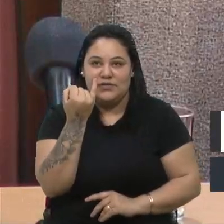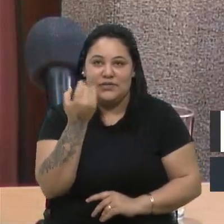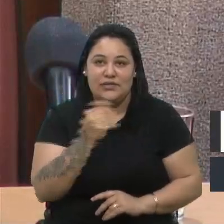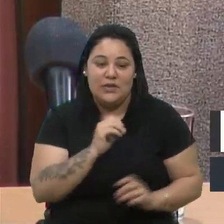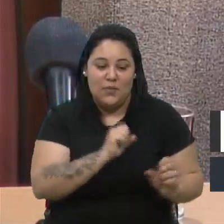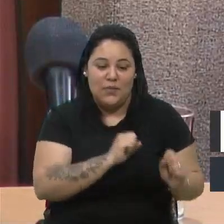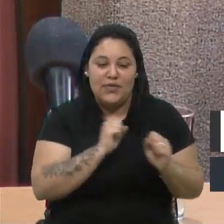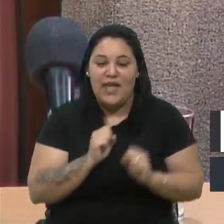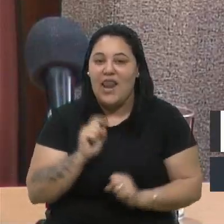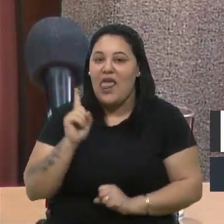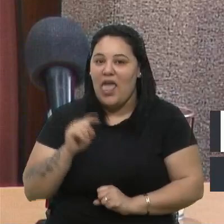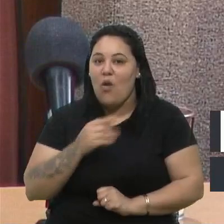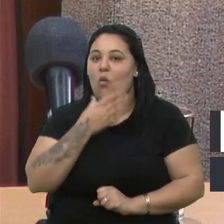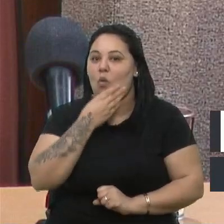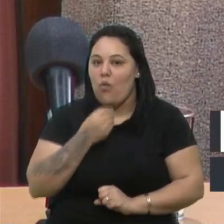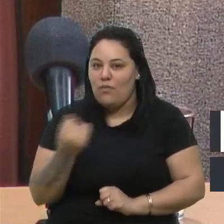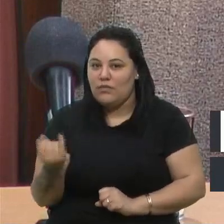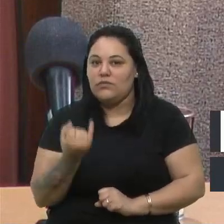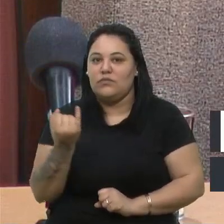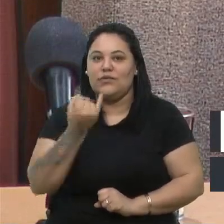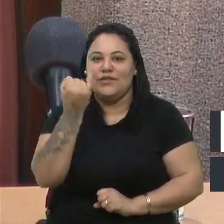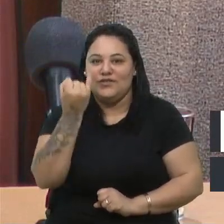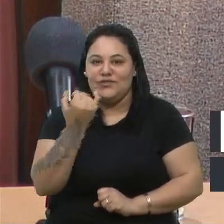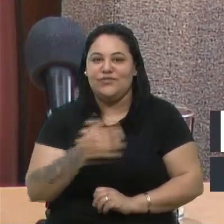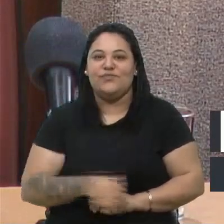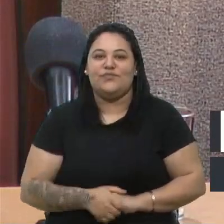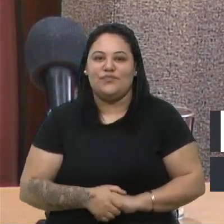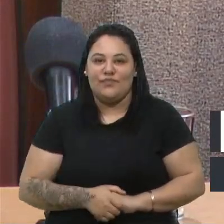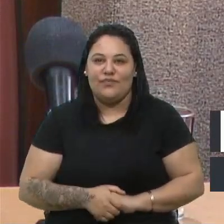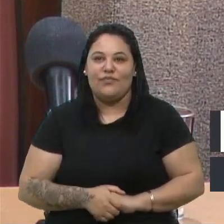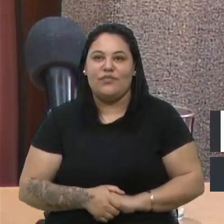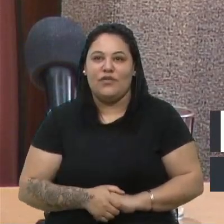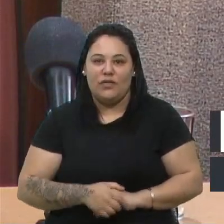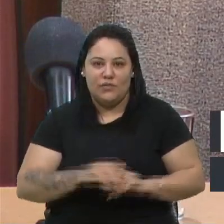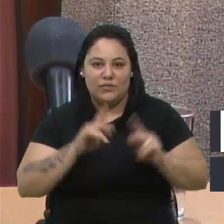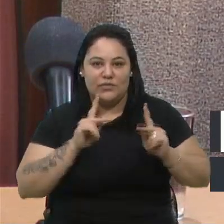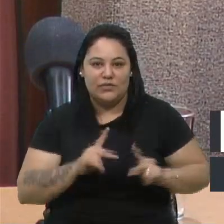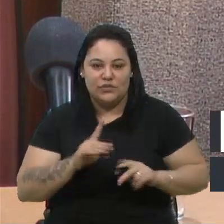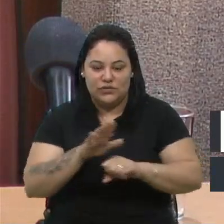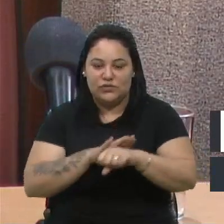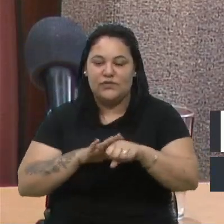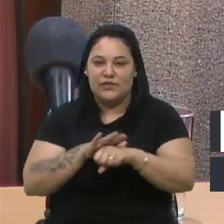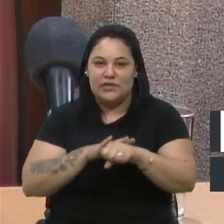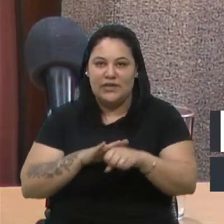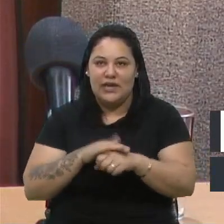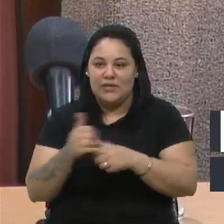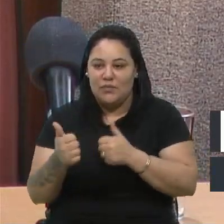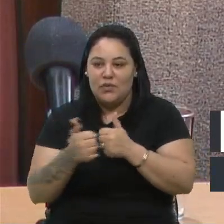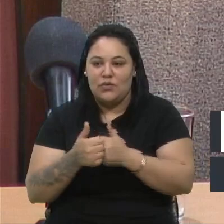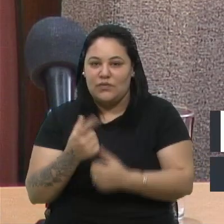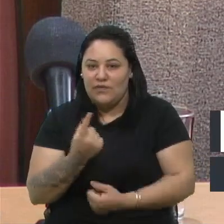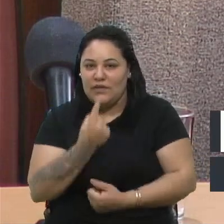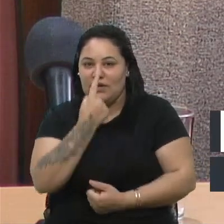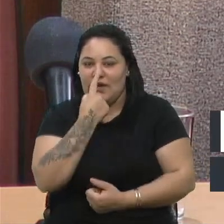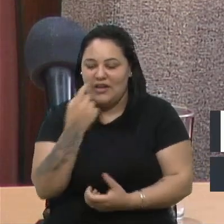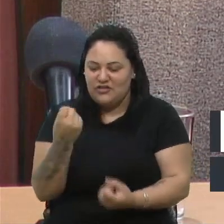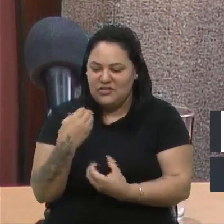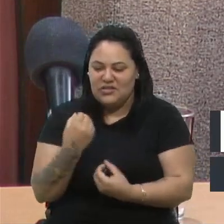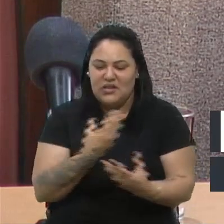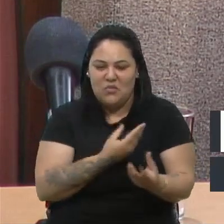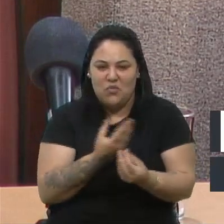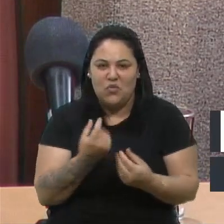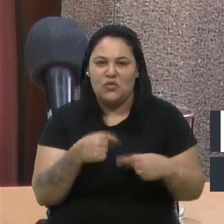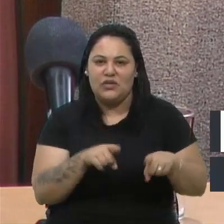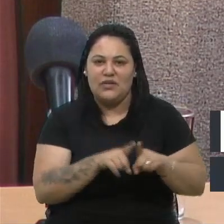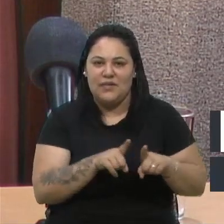ele é uma grande figura. É um cara incrível de tu conversar com ele, de estar próximo dele, ele te ensina muito. E, além de